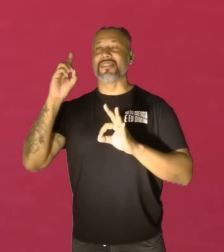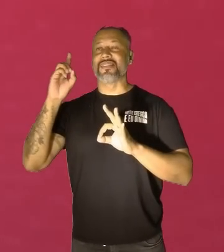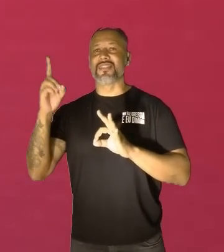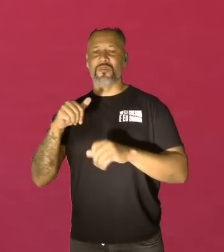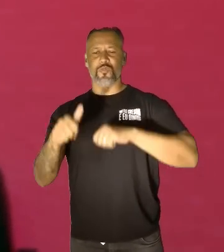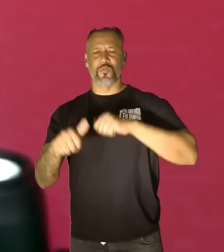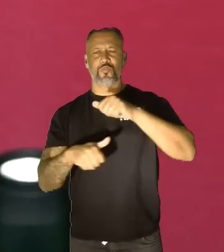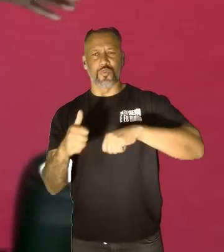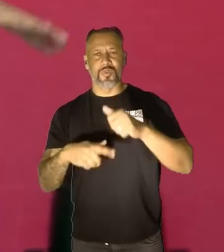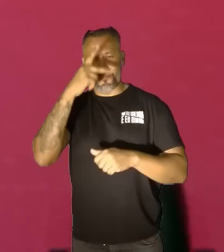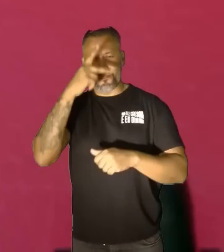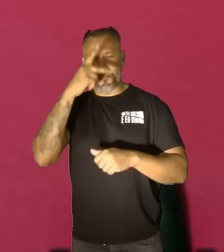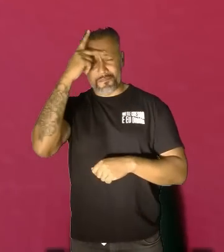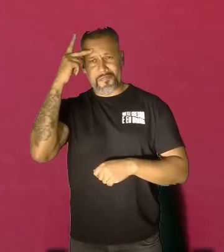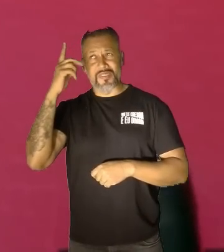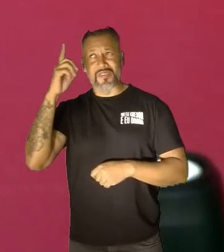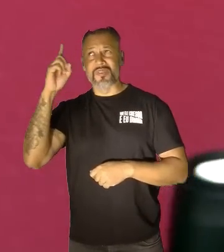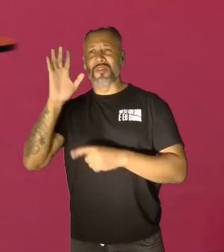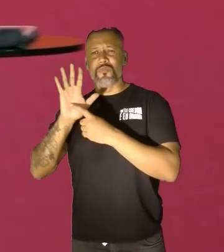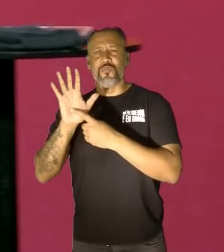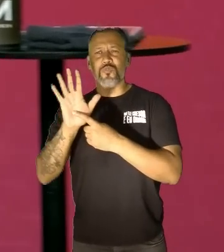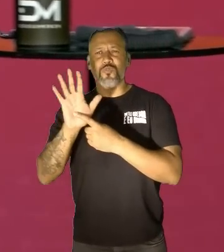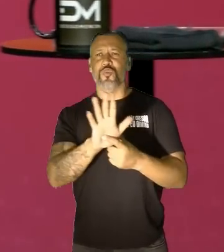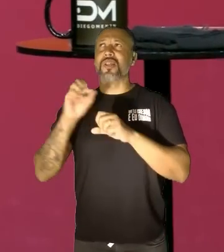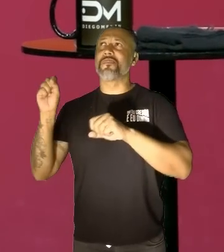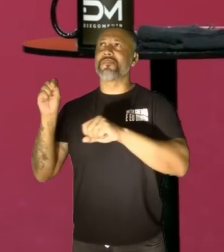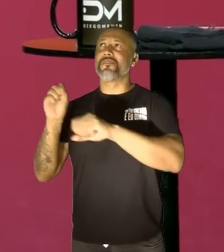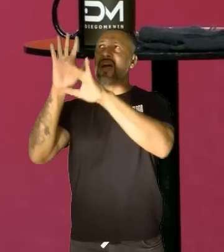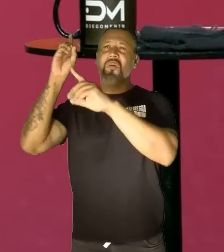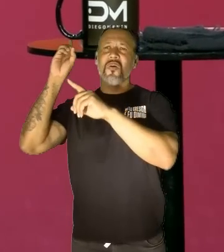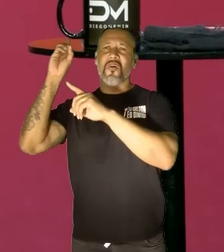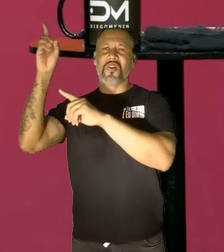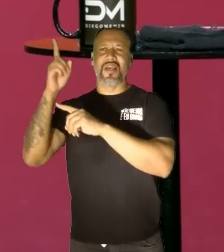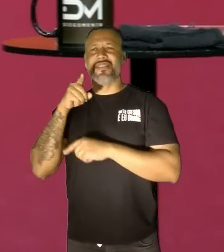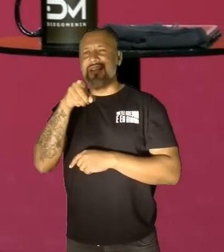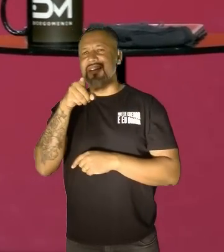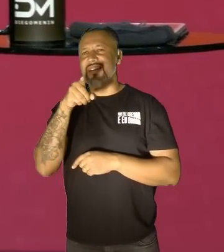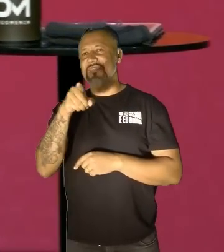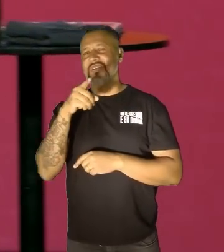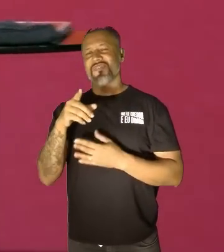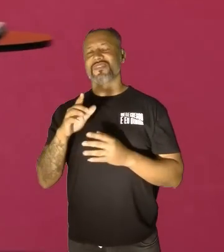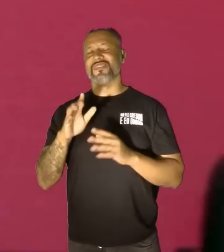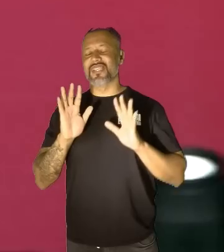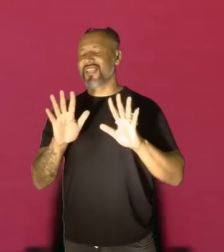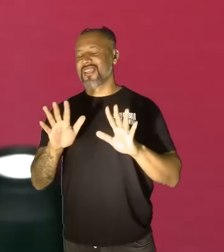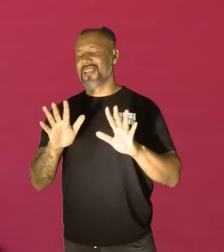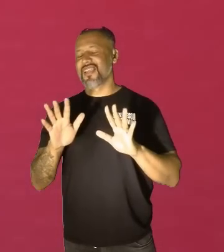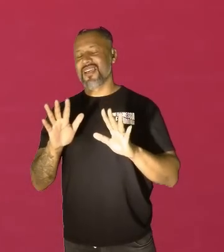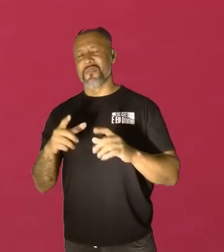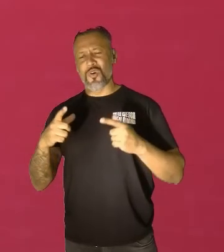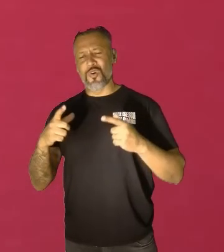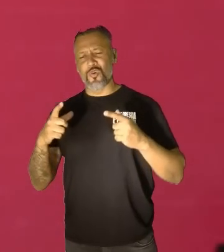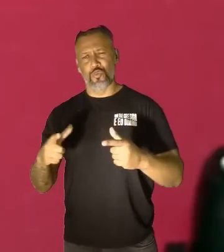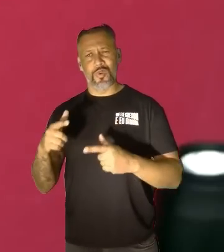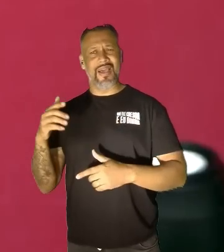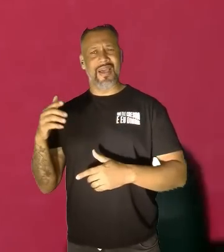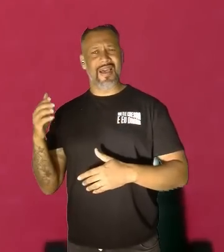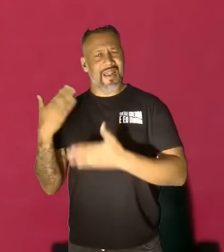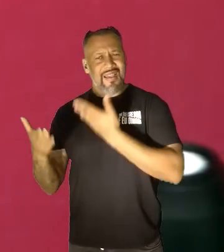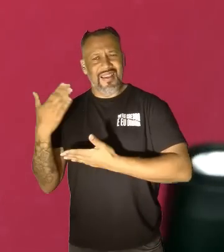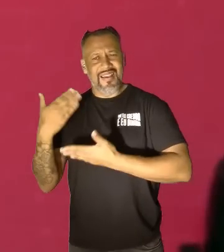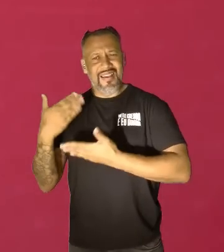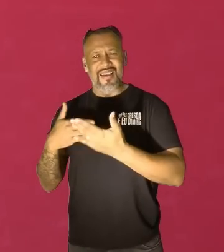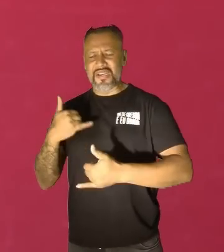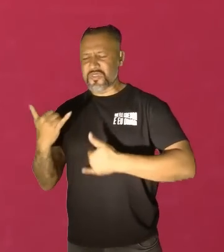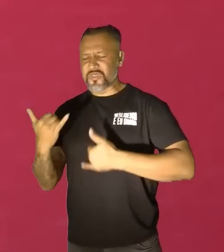estou revelando a minha glória. Esse lugar que era um lugar escuro, esse lugar que era um lugar de zombaria, esse lugar vai ser o lugar da minha glória.